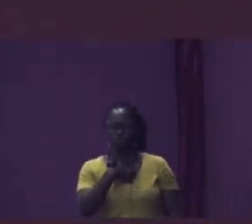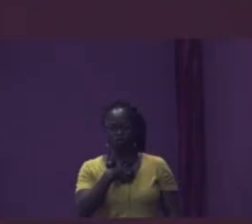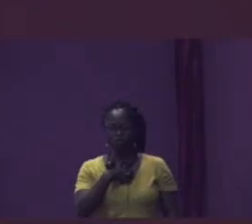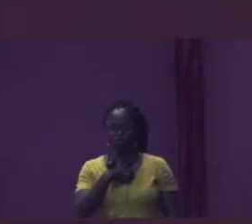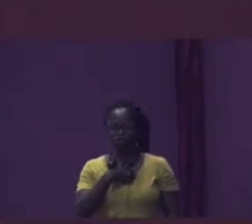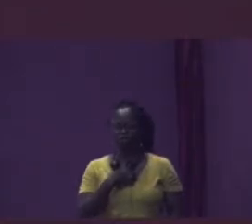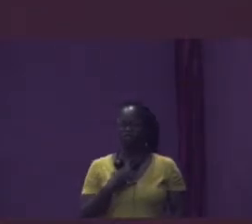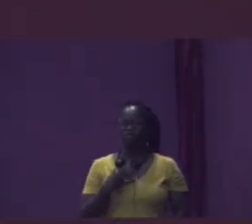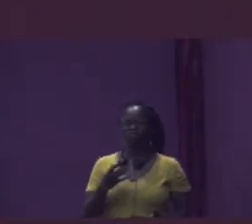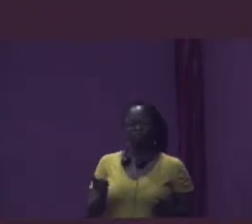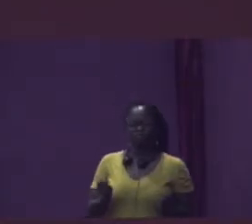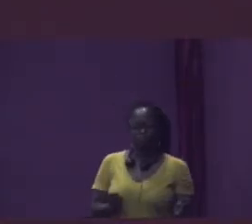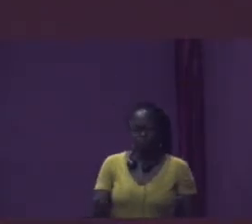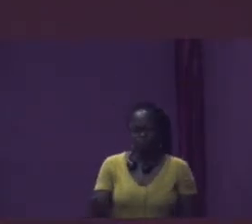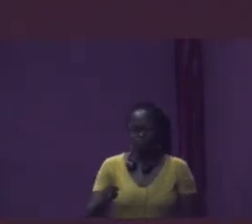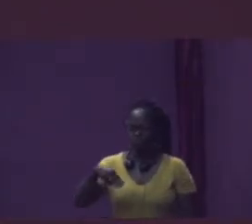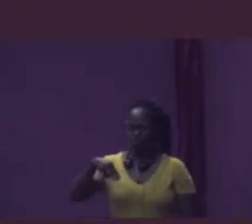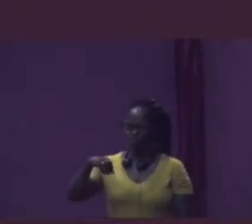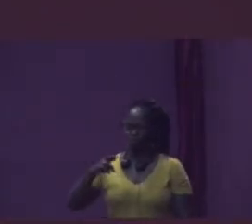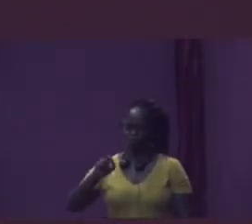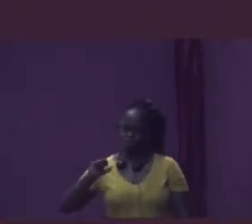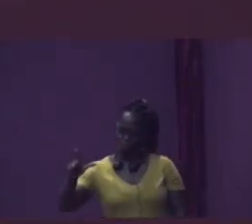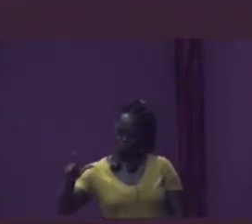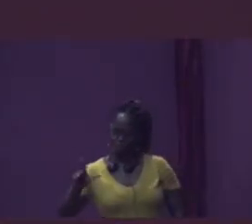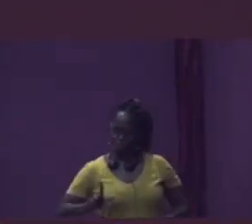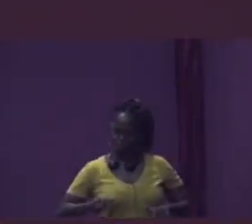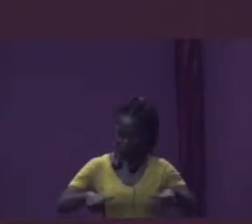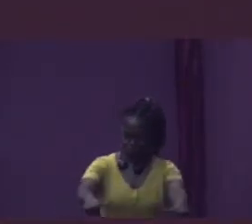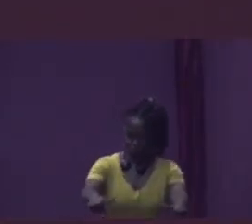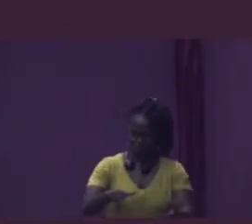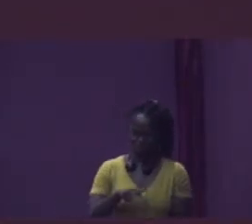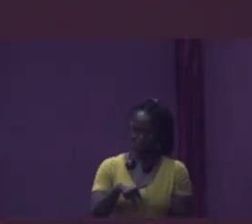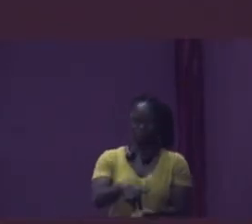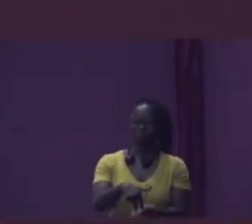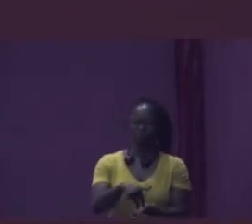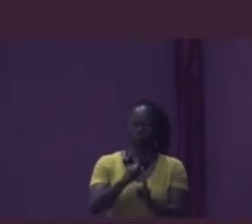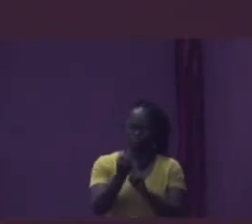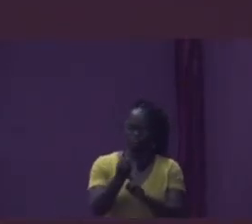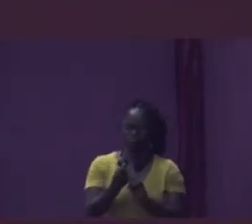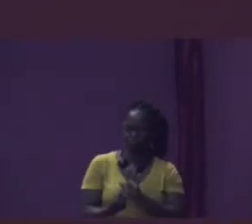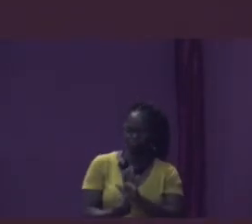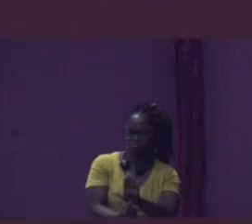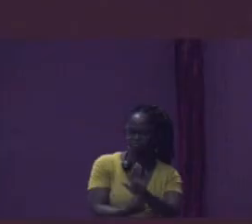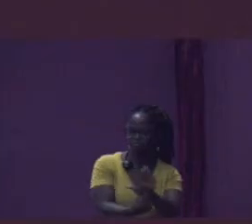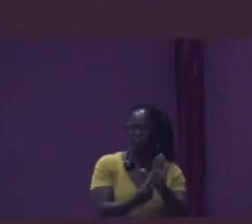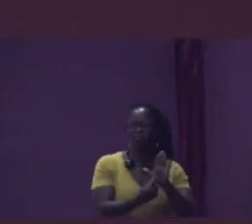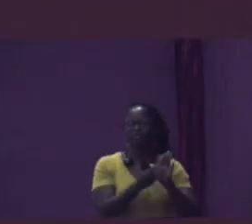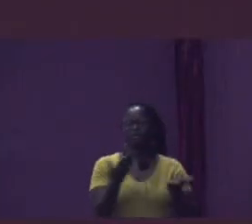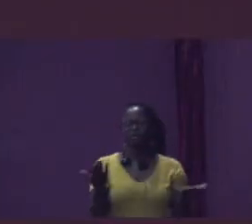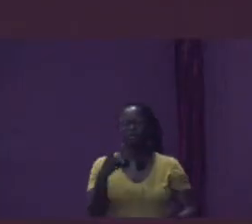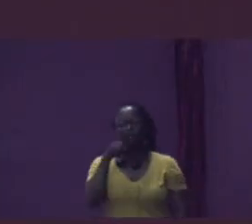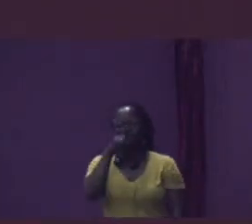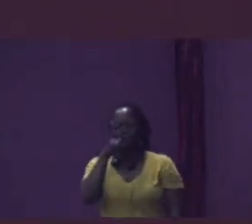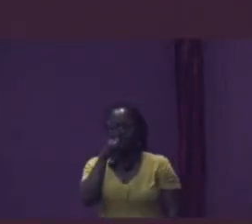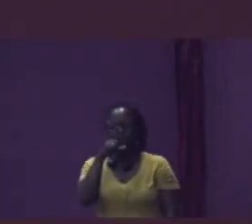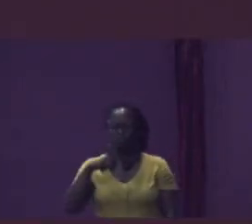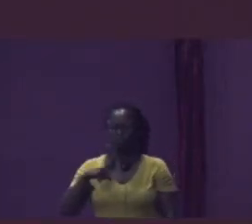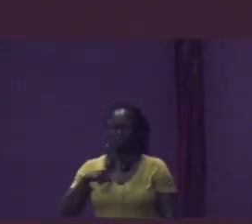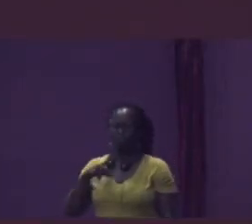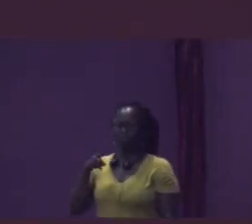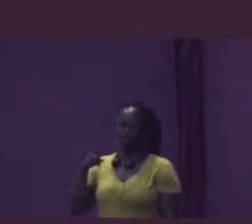através do qual a regulação moral do comportamento social se apresenta. As mensagens de risco têm forte tom